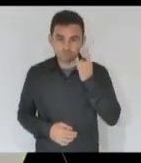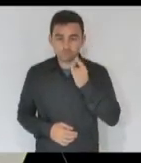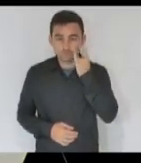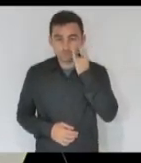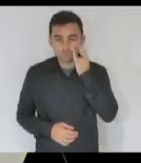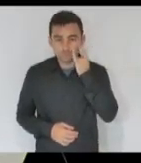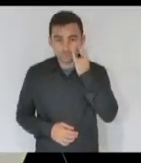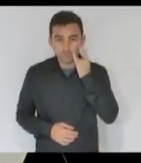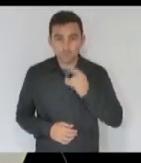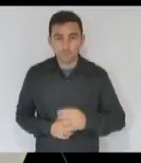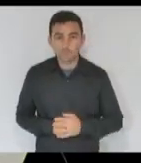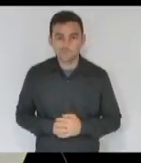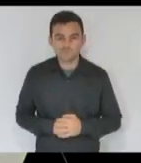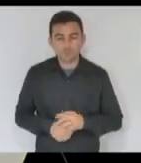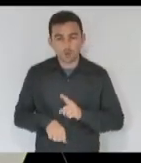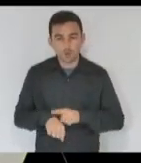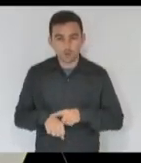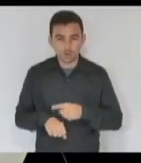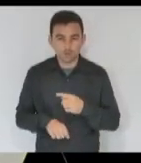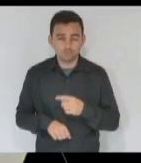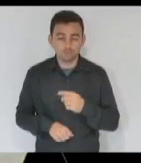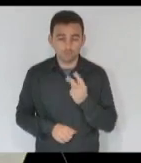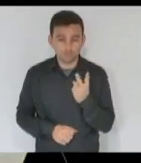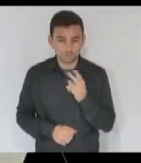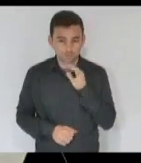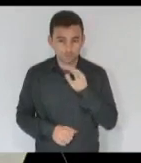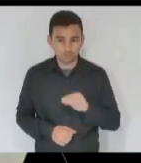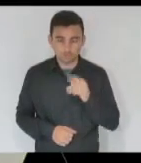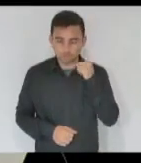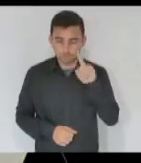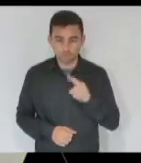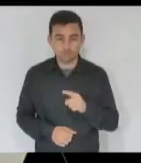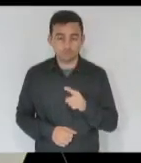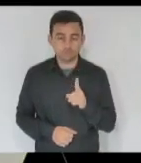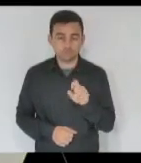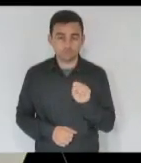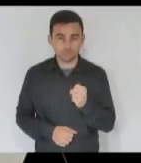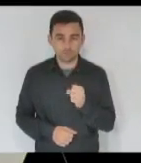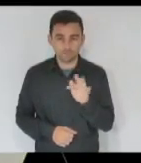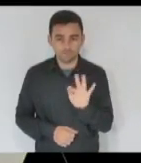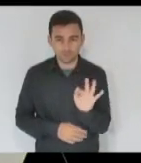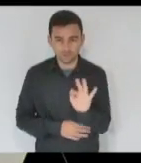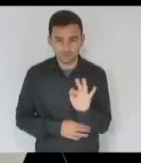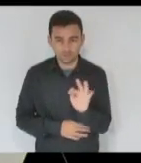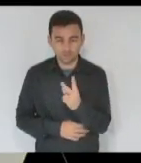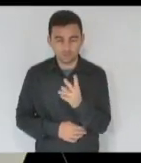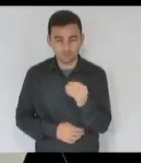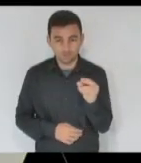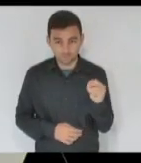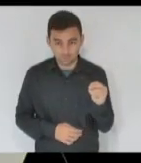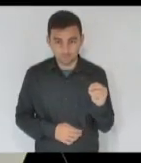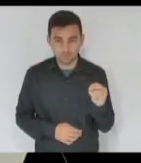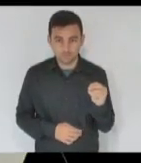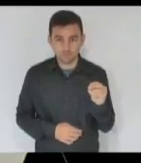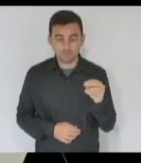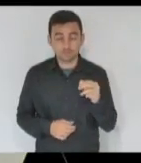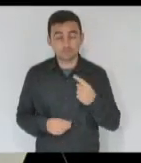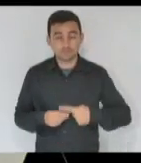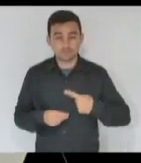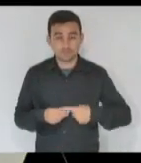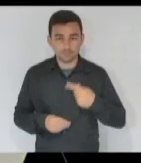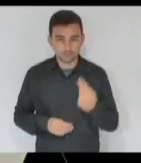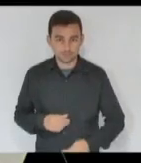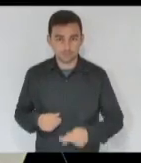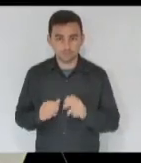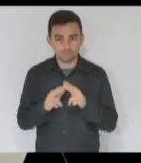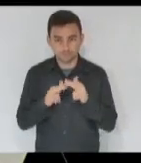Nadal. Às 14 horas do dia 18 do mês de fevereiro, ano 2020, nesta cidade de